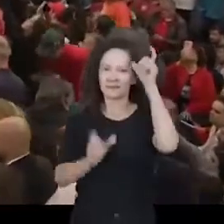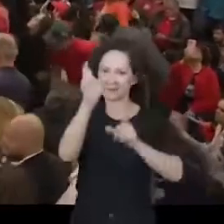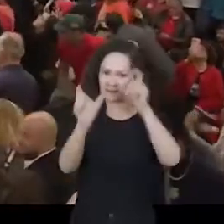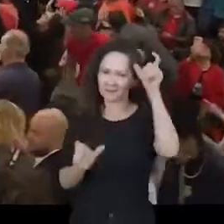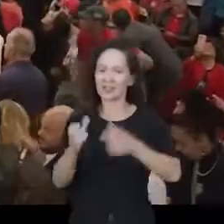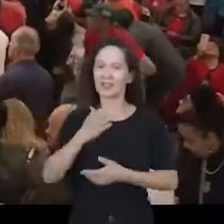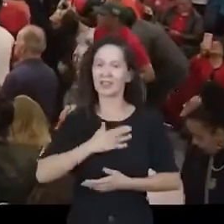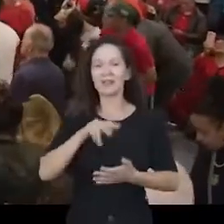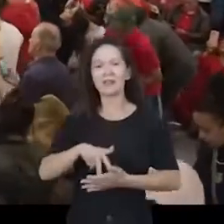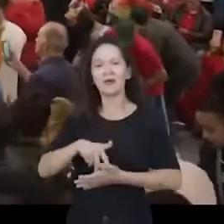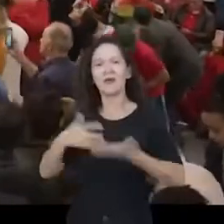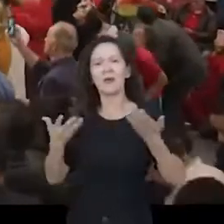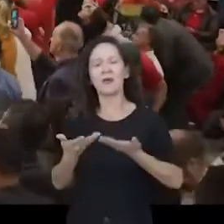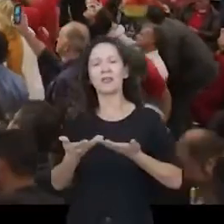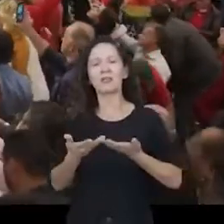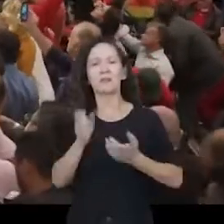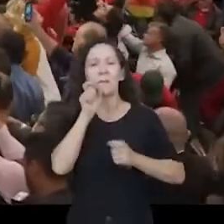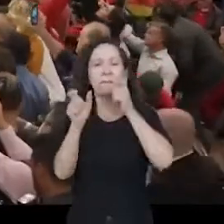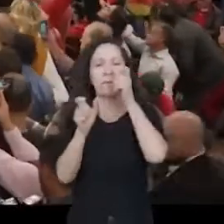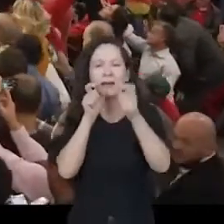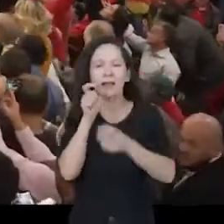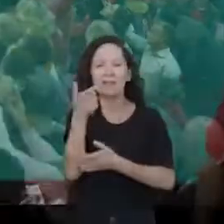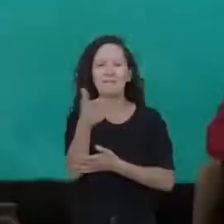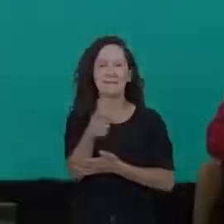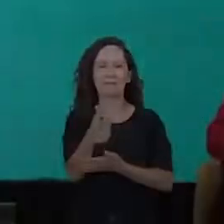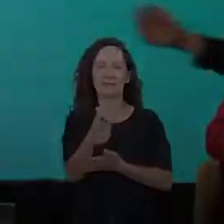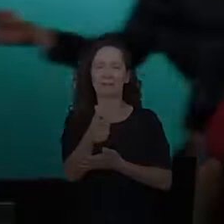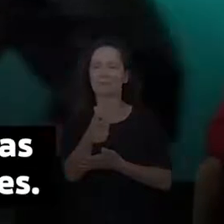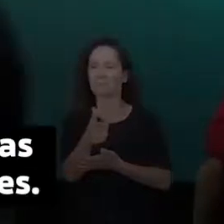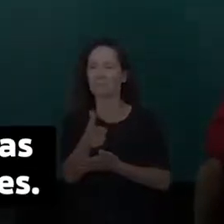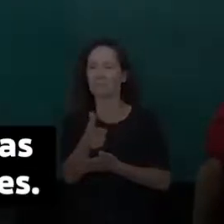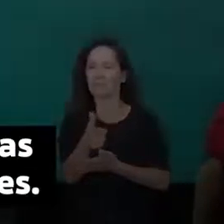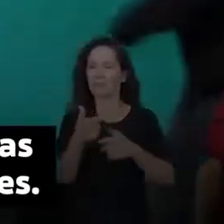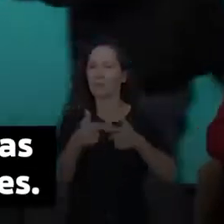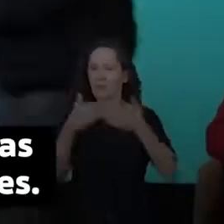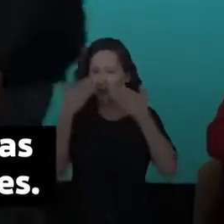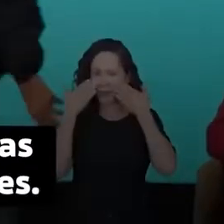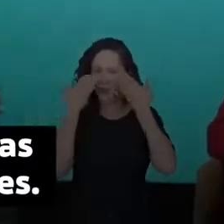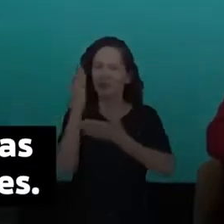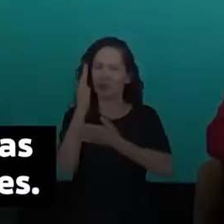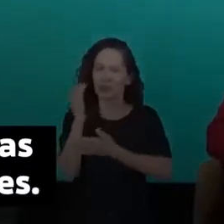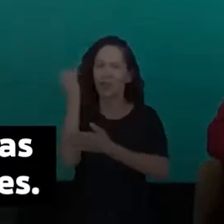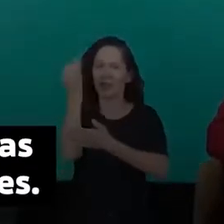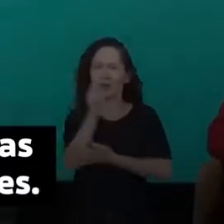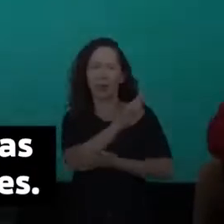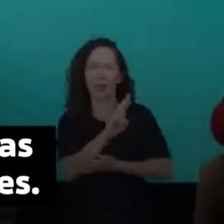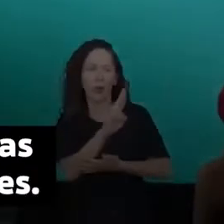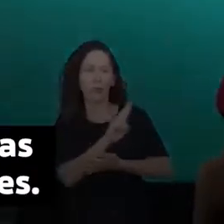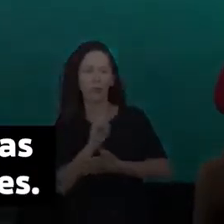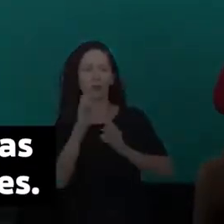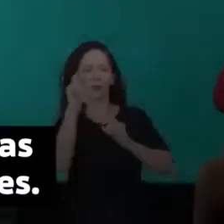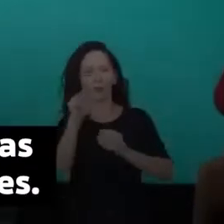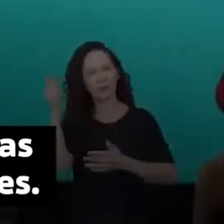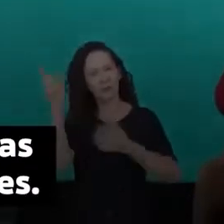Não tenho nome nata porque os apresentadores já disseram o nome de todas as personalidades que estão